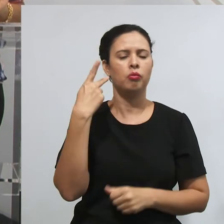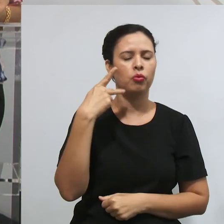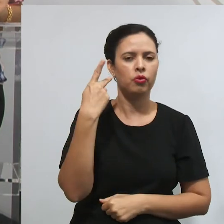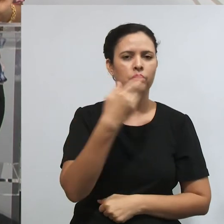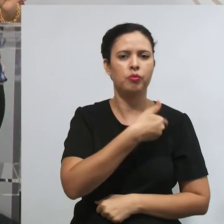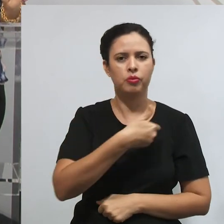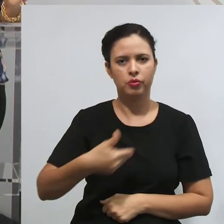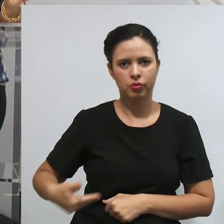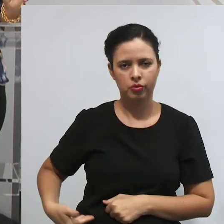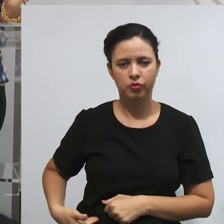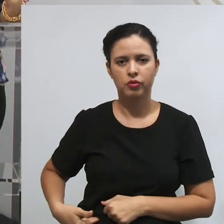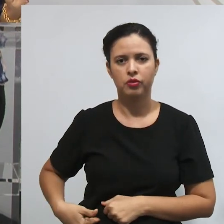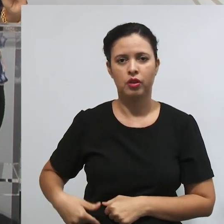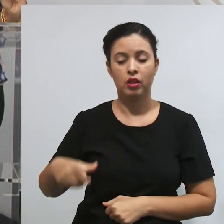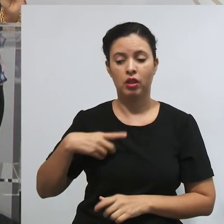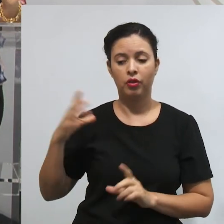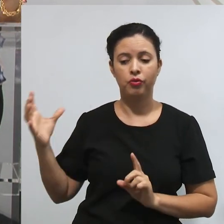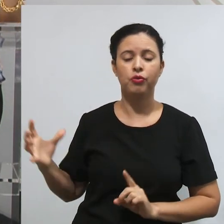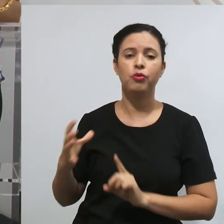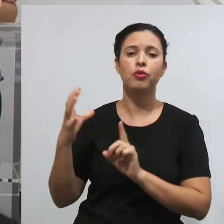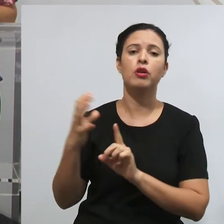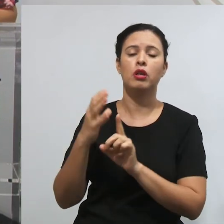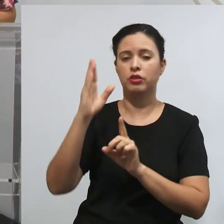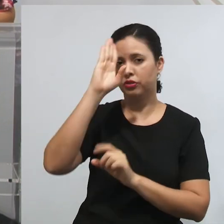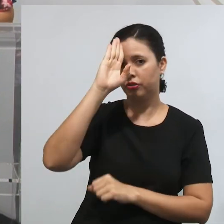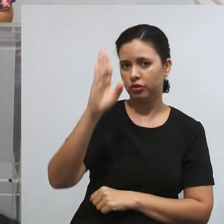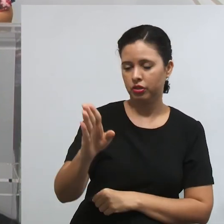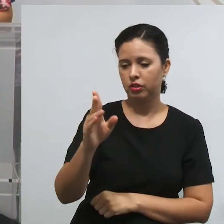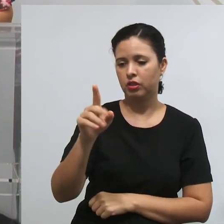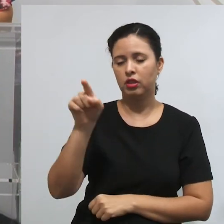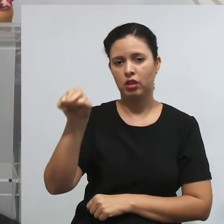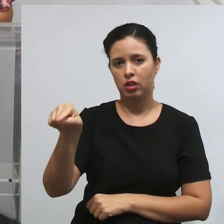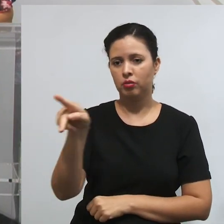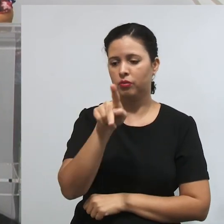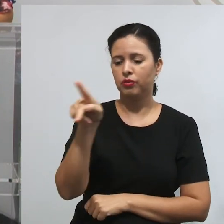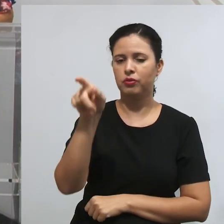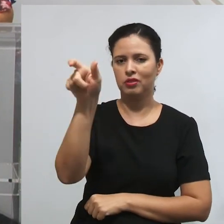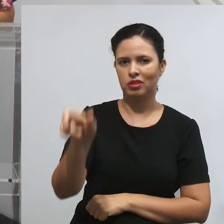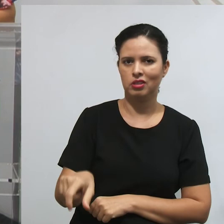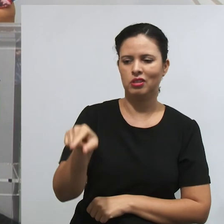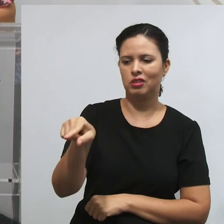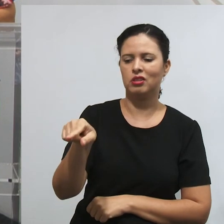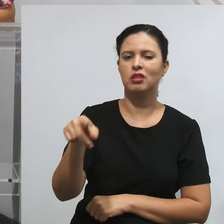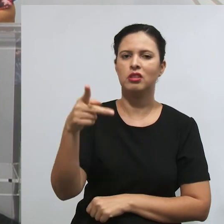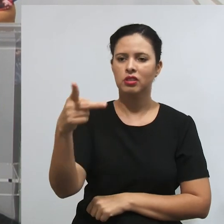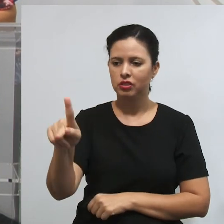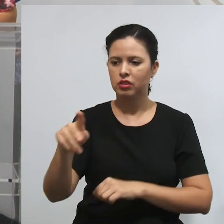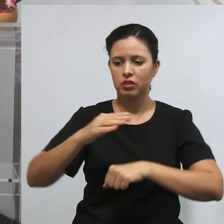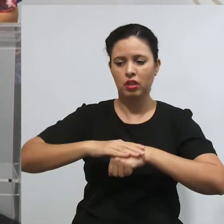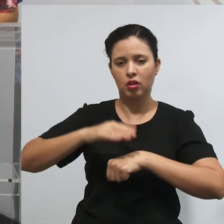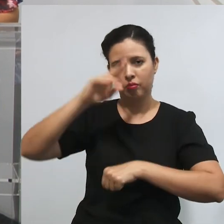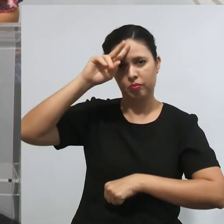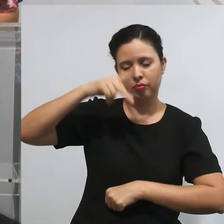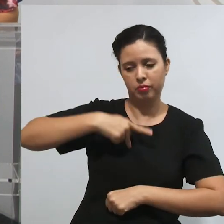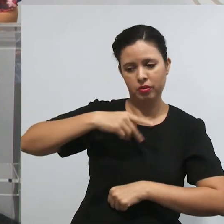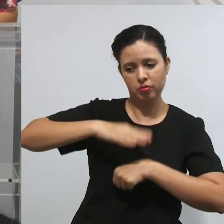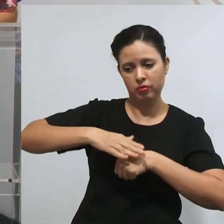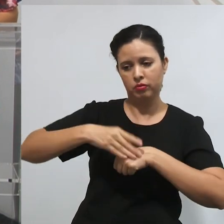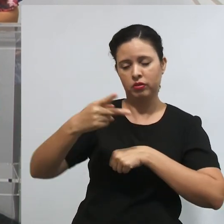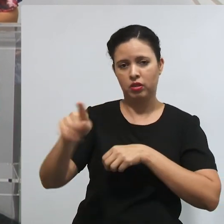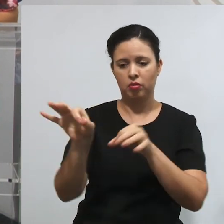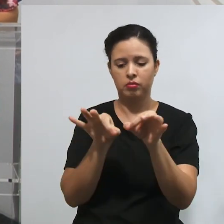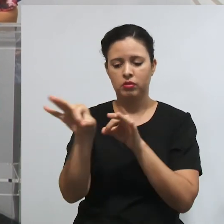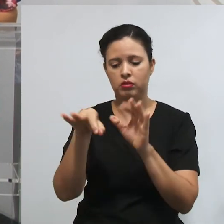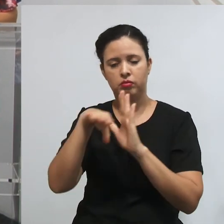públicas, elas refletem diretamente no seu plano de aula, no seu plano de ensino, no seu projeto de ensino, a qual você vai